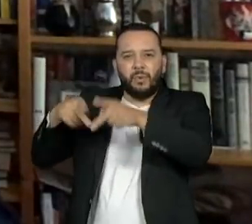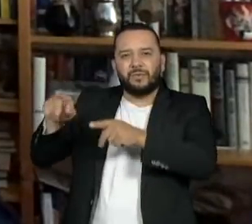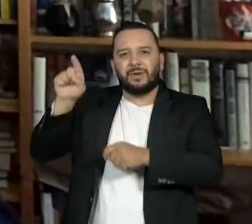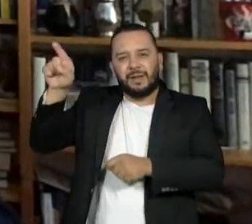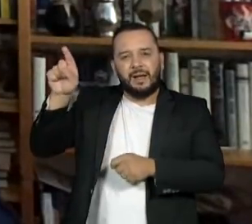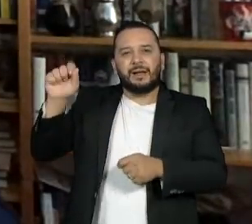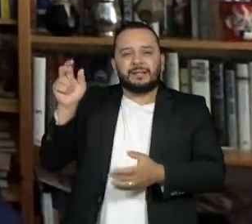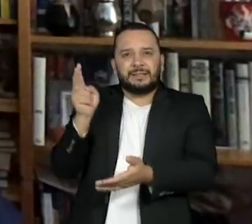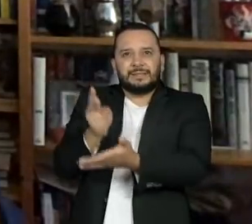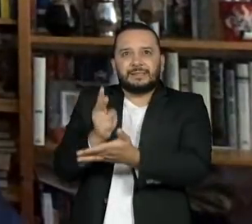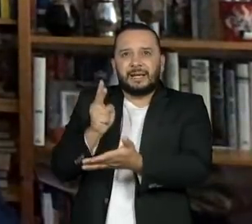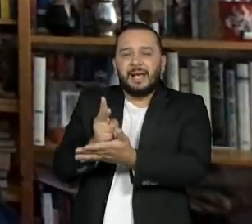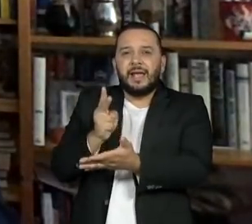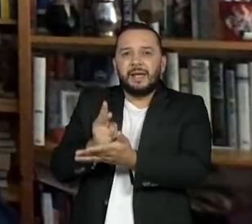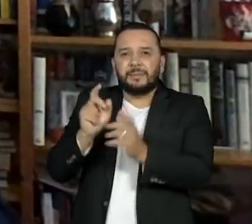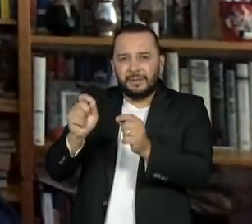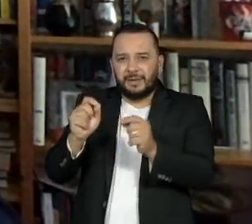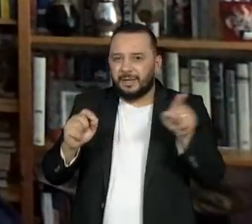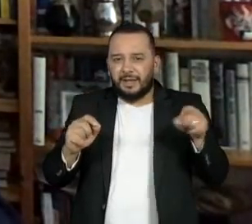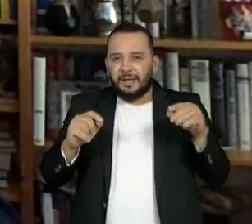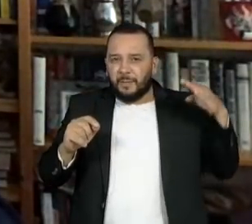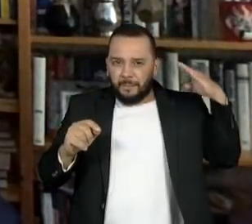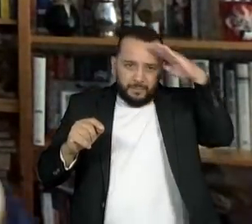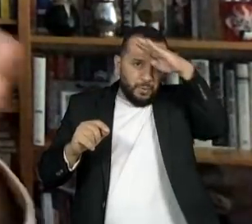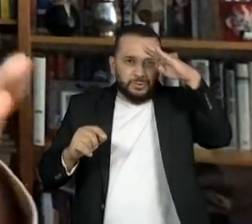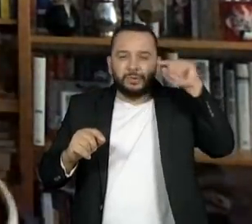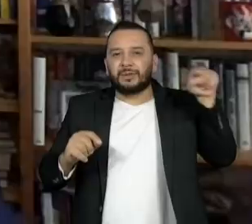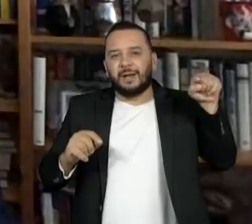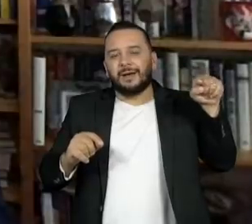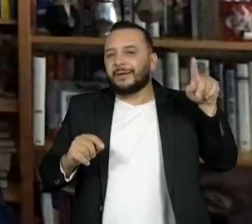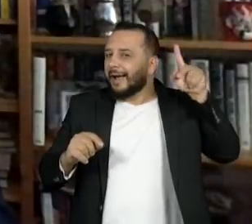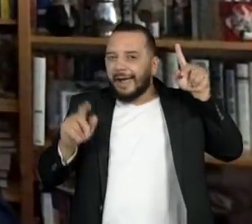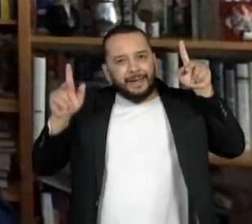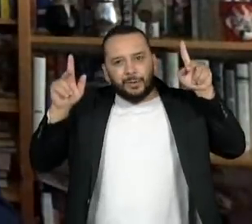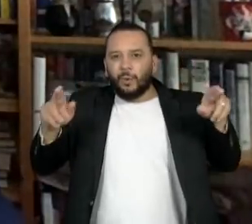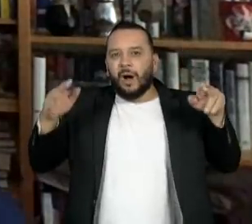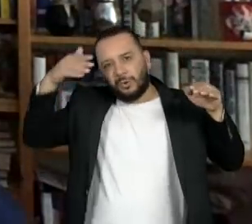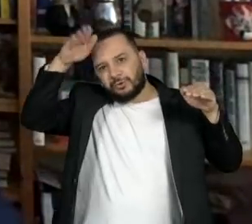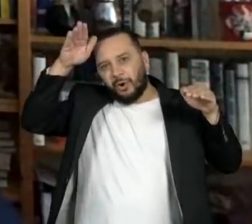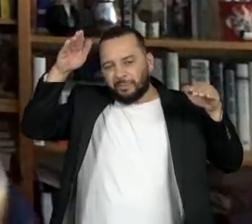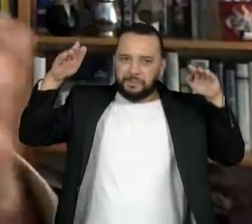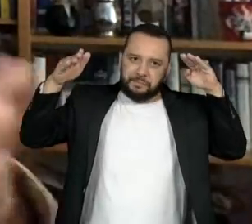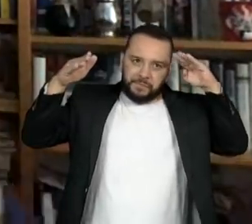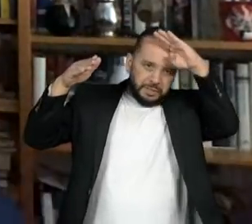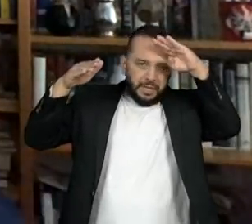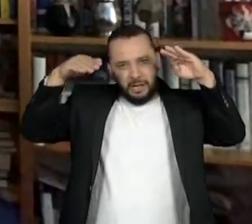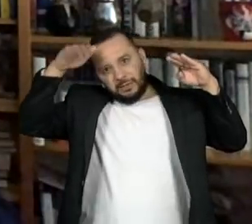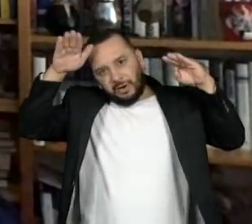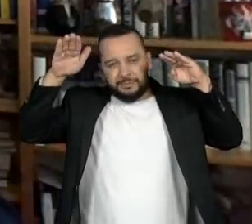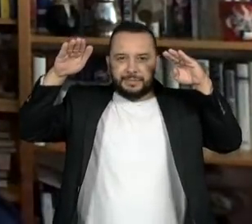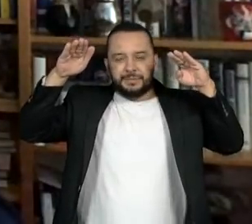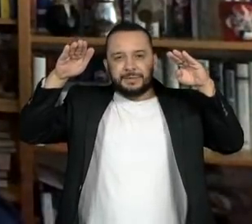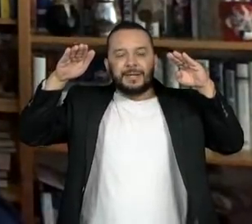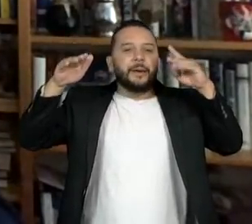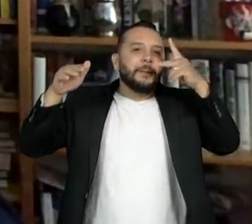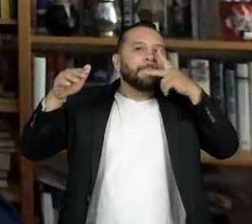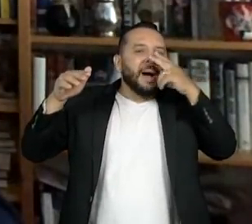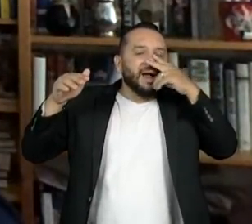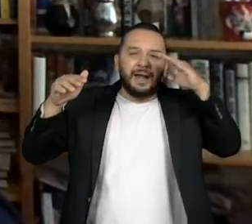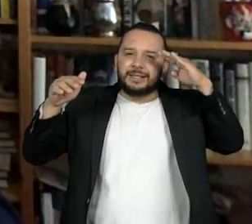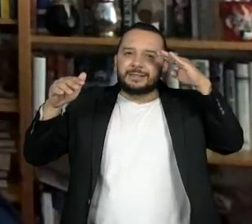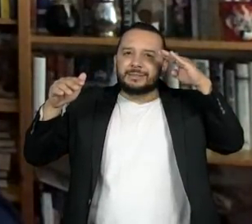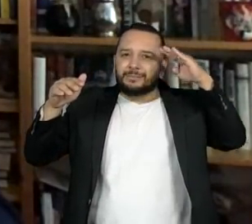refere ao Bolsonaro como Trump tropical, como um imitador do presidente